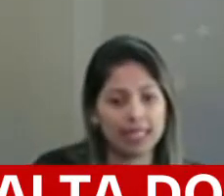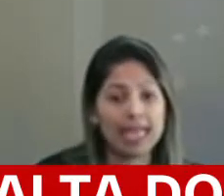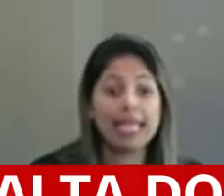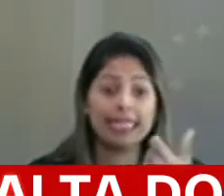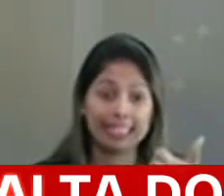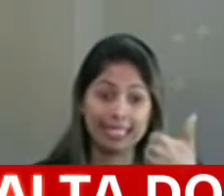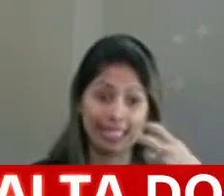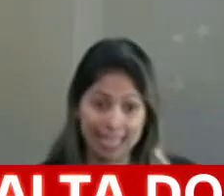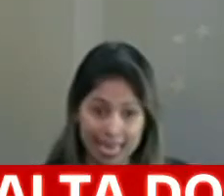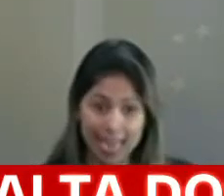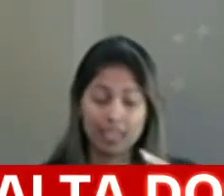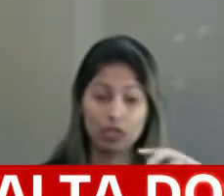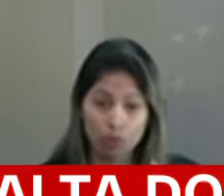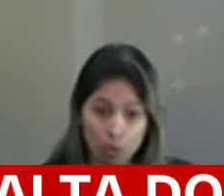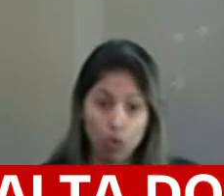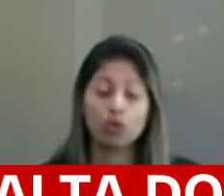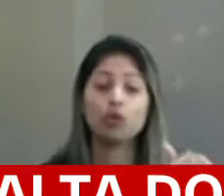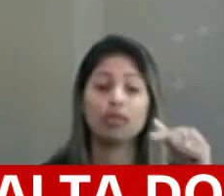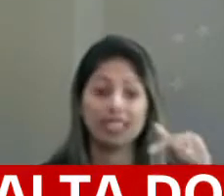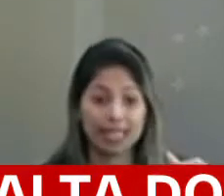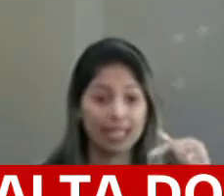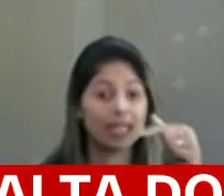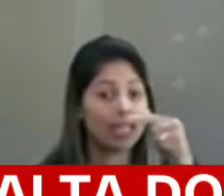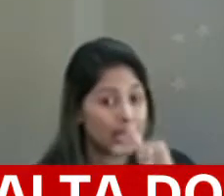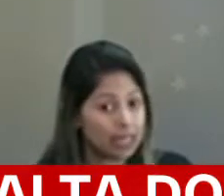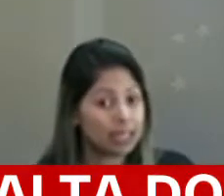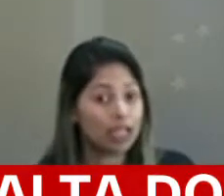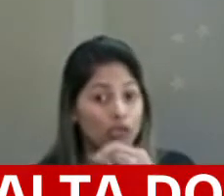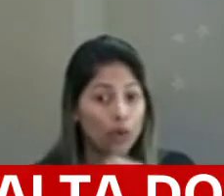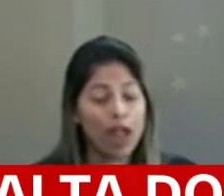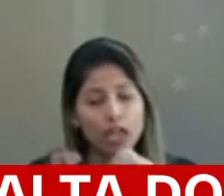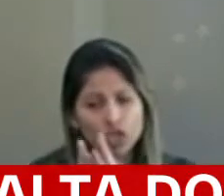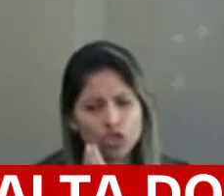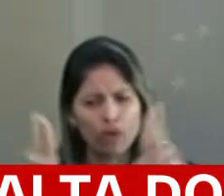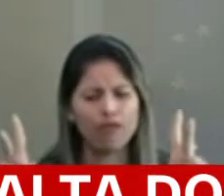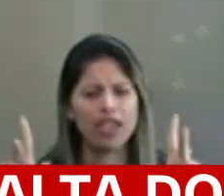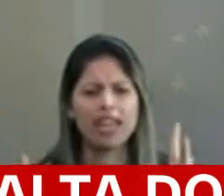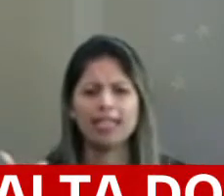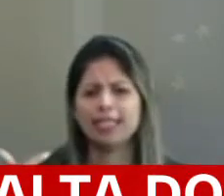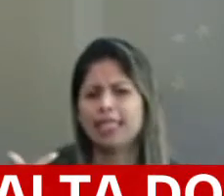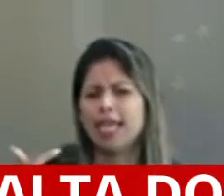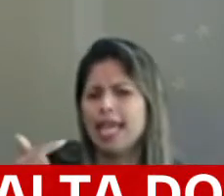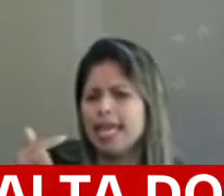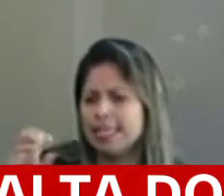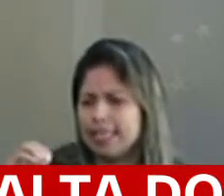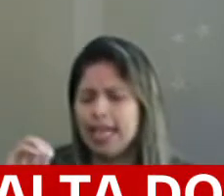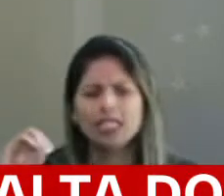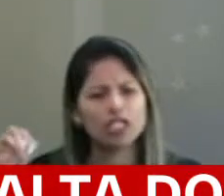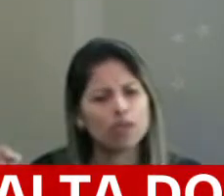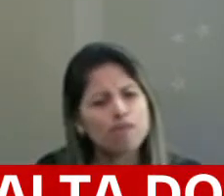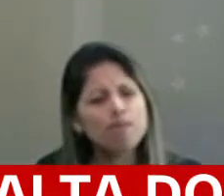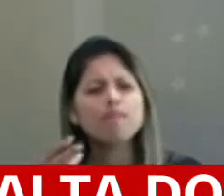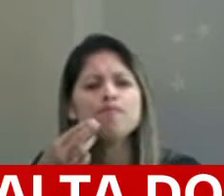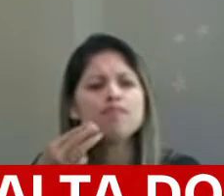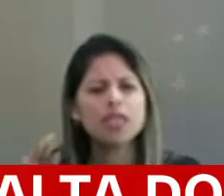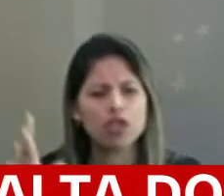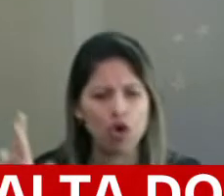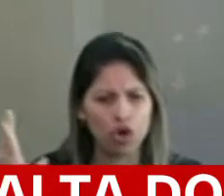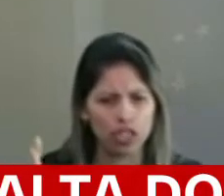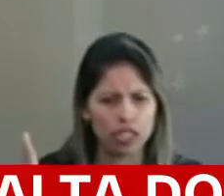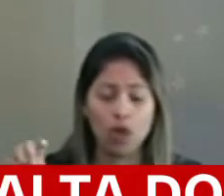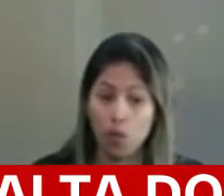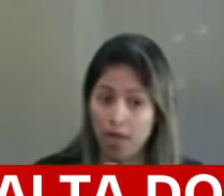13,37, ou seja, uma diferença de 7 bilhões em relação à apontada pelo CONCEFAZ. E em relação